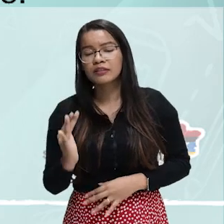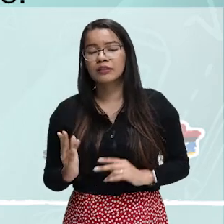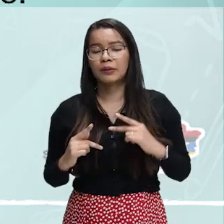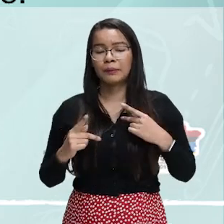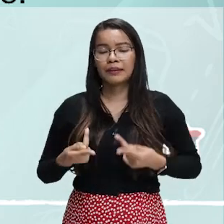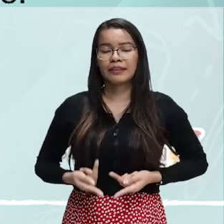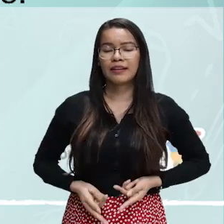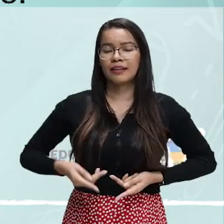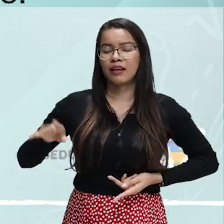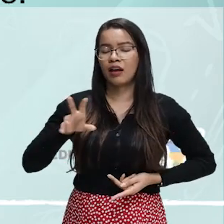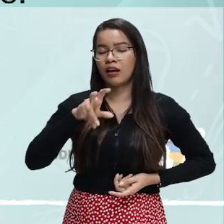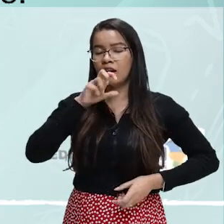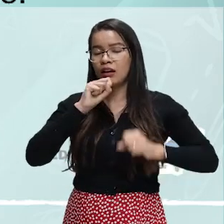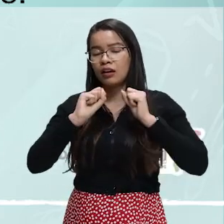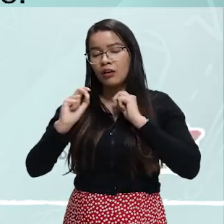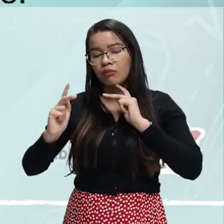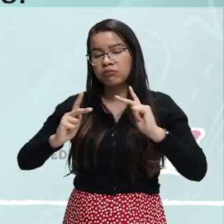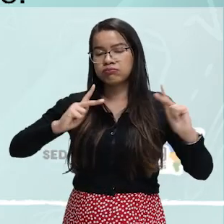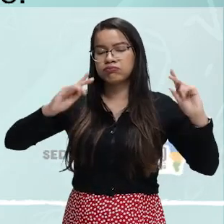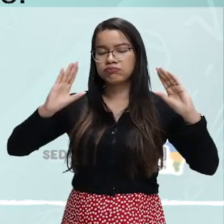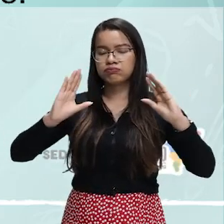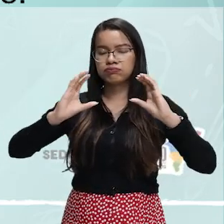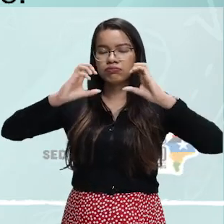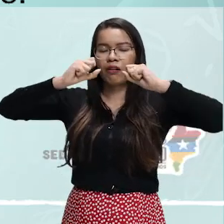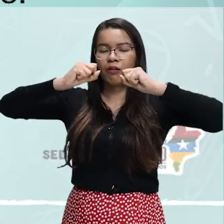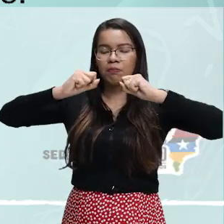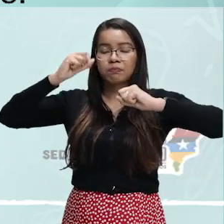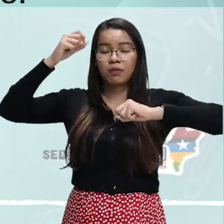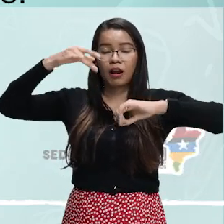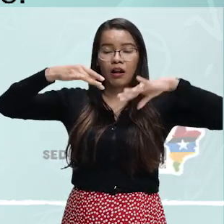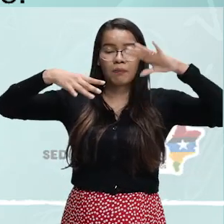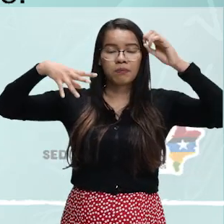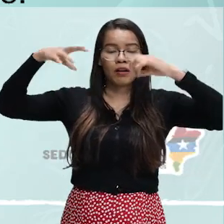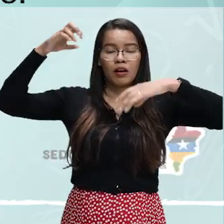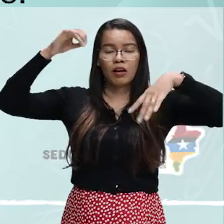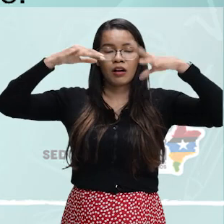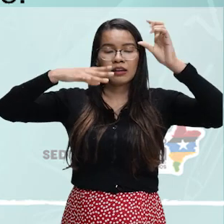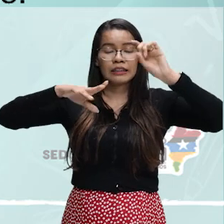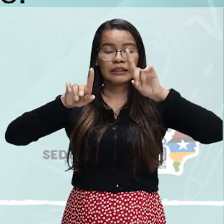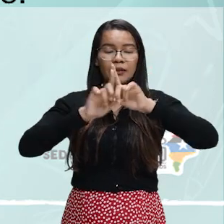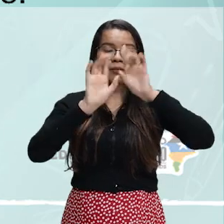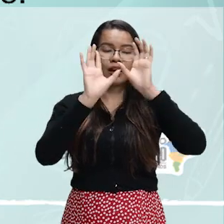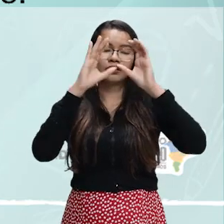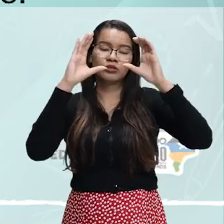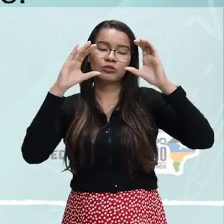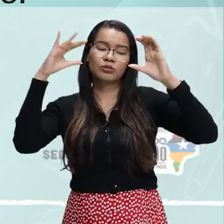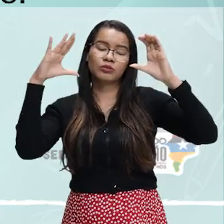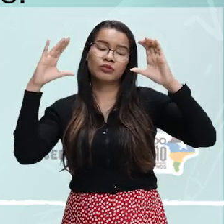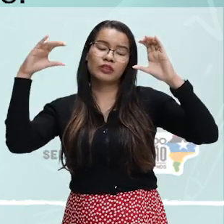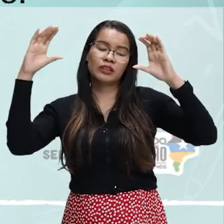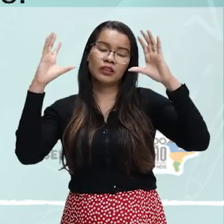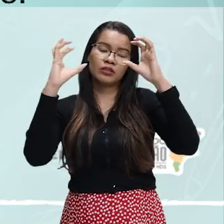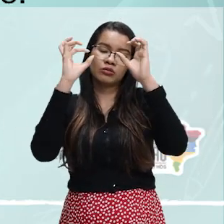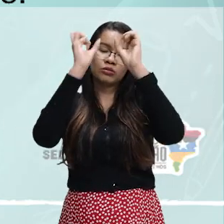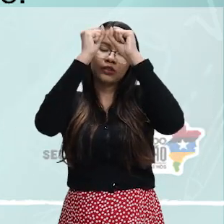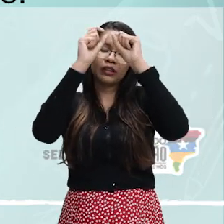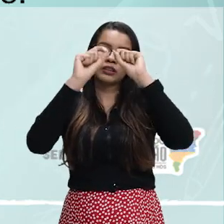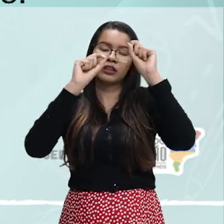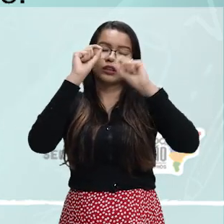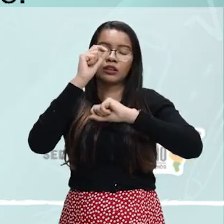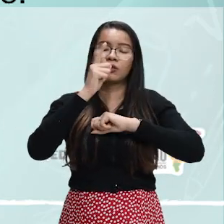ar sombrio, estas gotas do céu, aquelas nuvens escuras que cobrem o azul como um